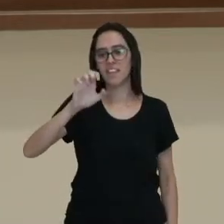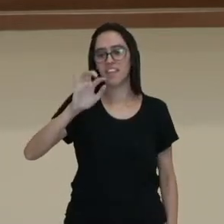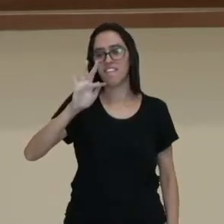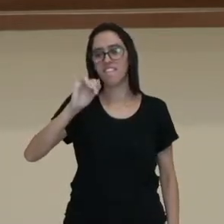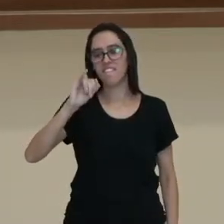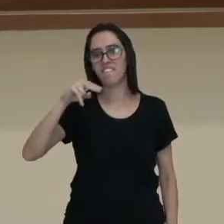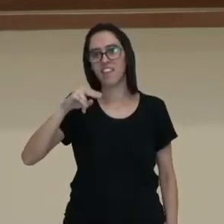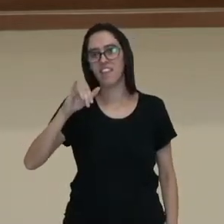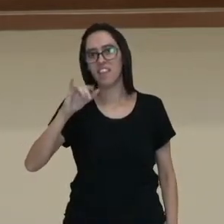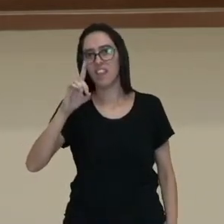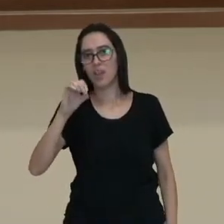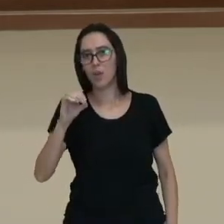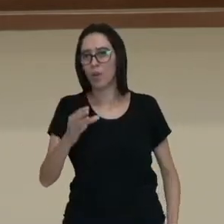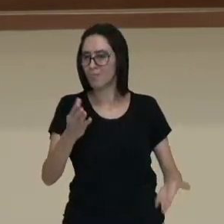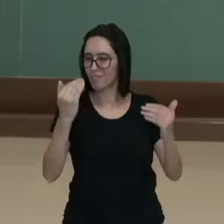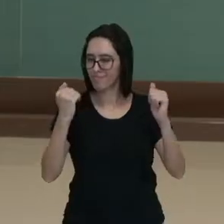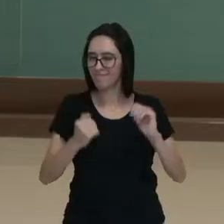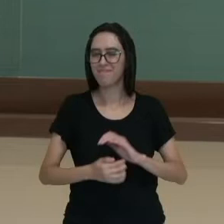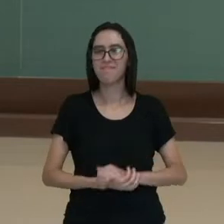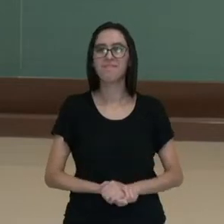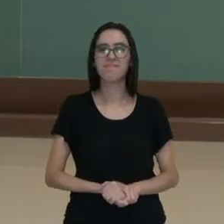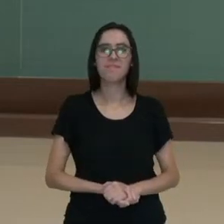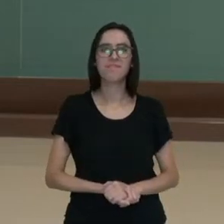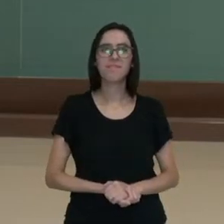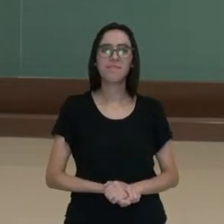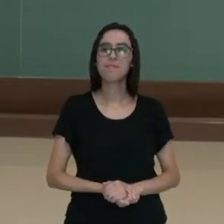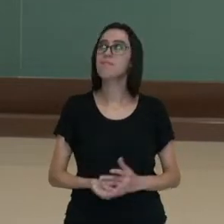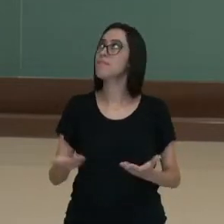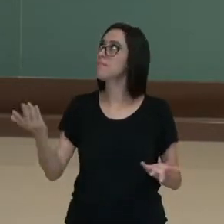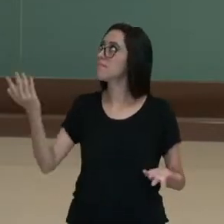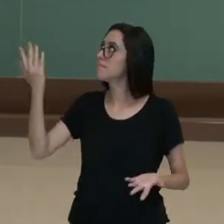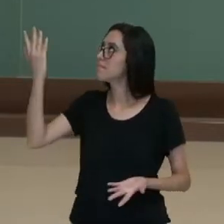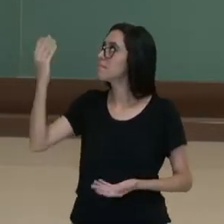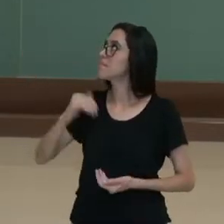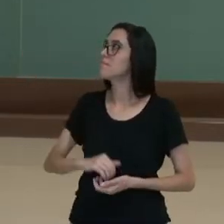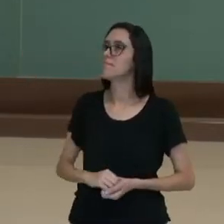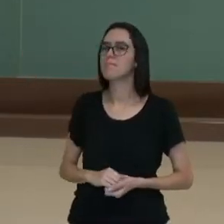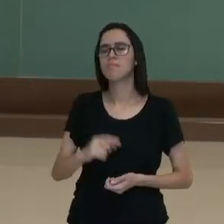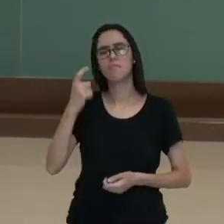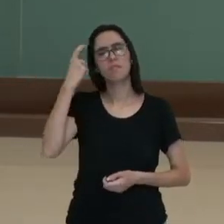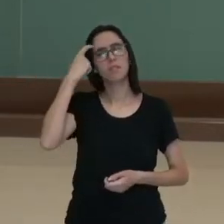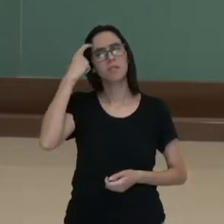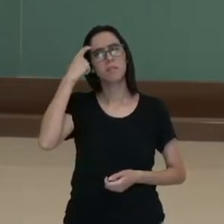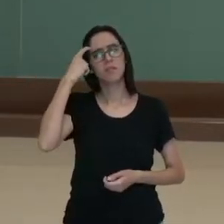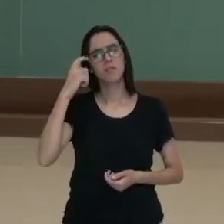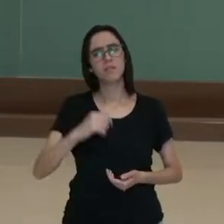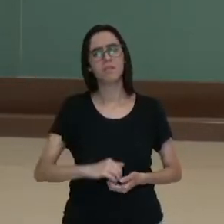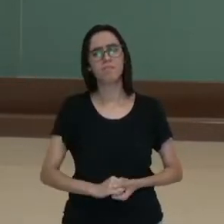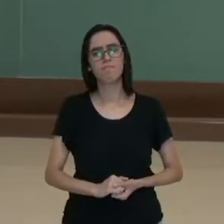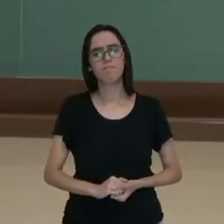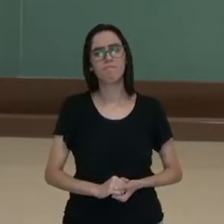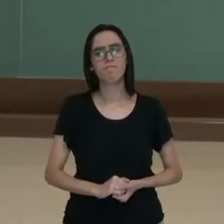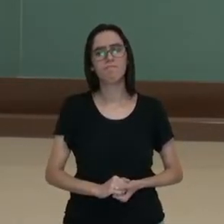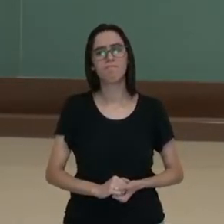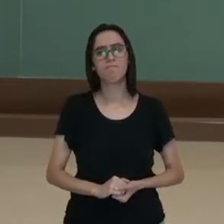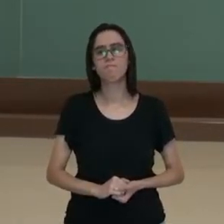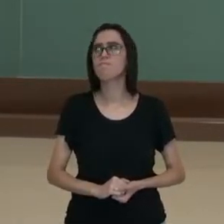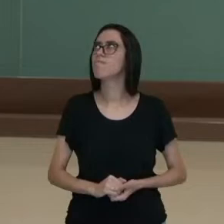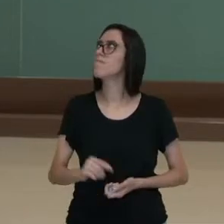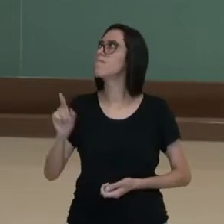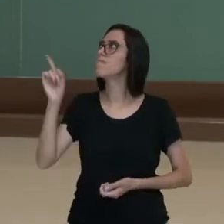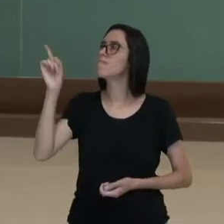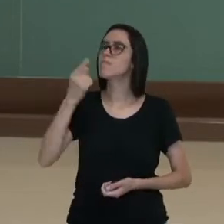olhar? Vamos a seguir aqui! Vamos a pensar! Que espera Miguelito de